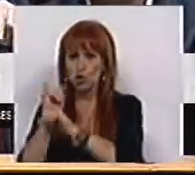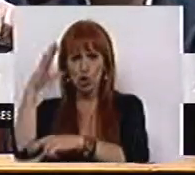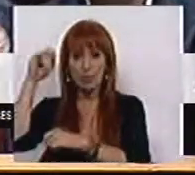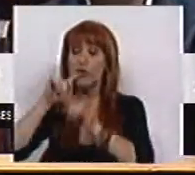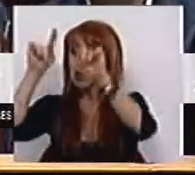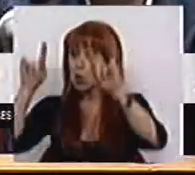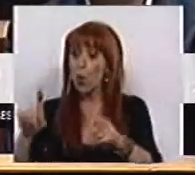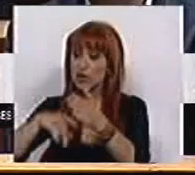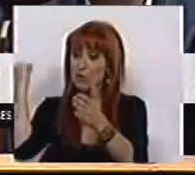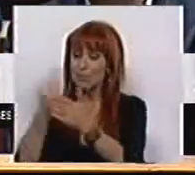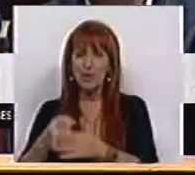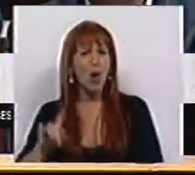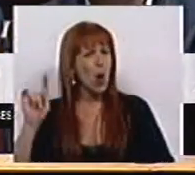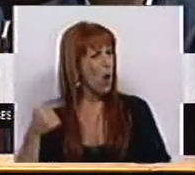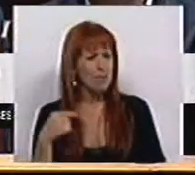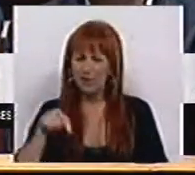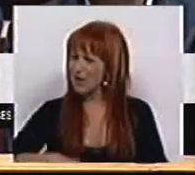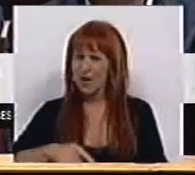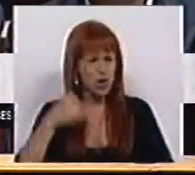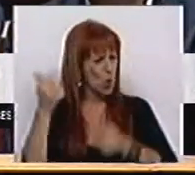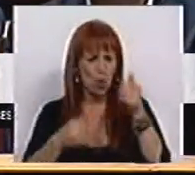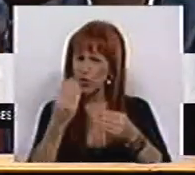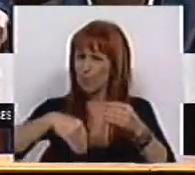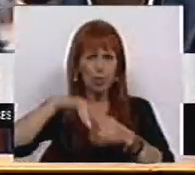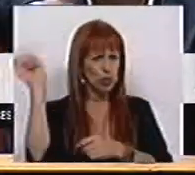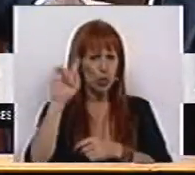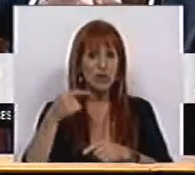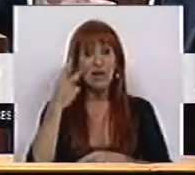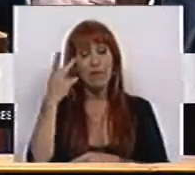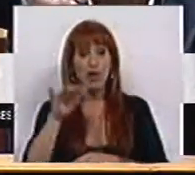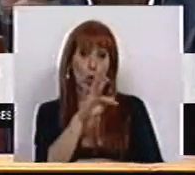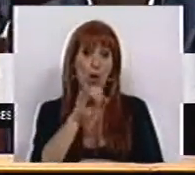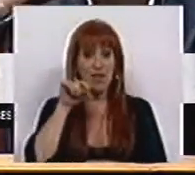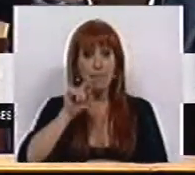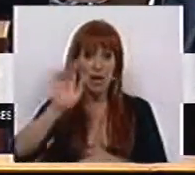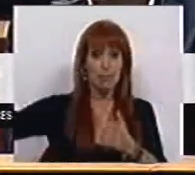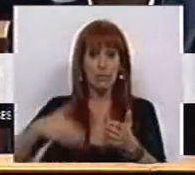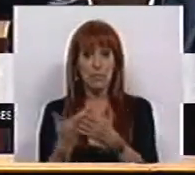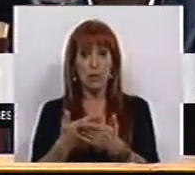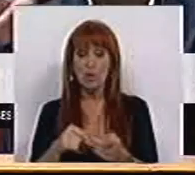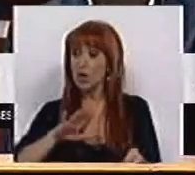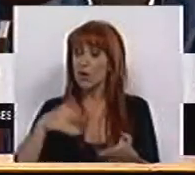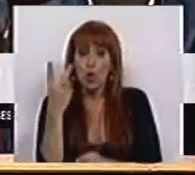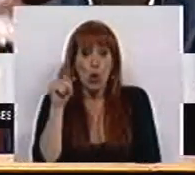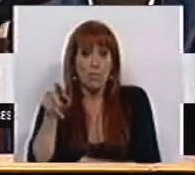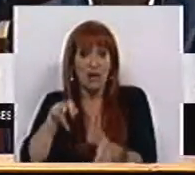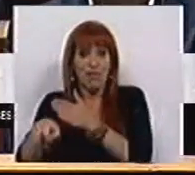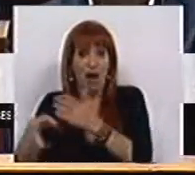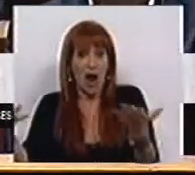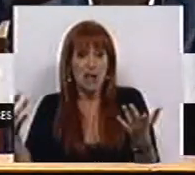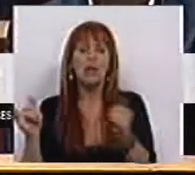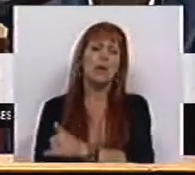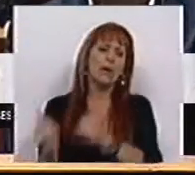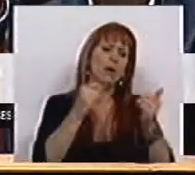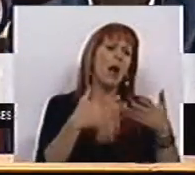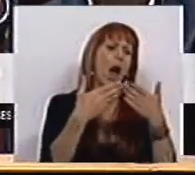estão nos quadros. Isso não está a acontecer com este concurso extraordinário, veja-se, 40 mil candidaturas, não chega a 2 mil vagas, mas, por